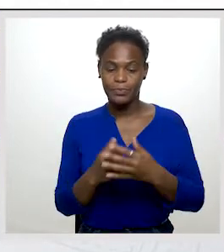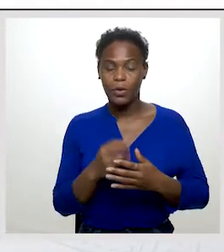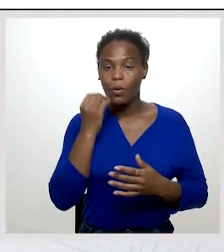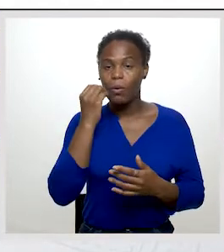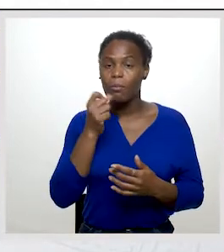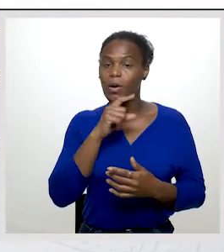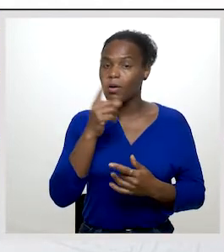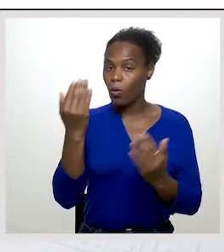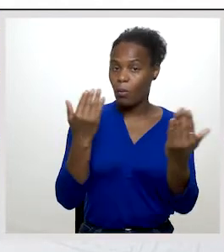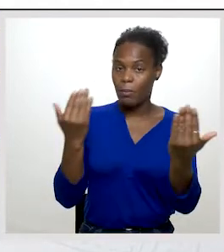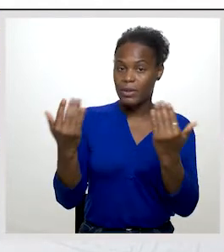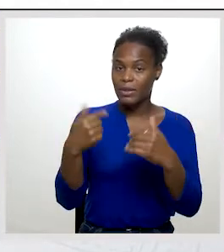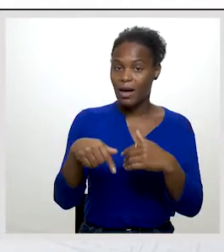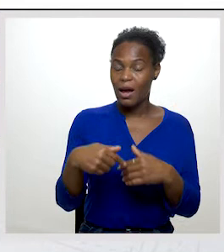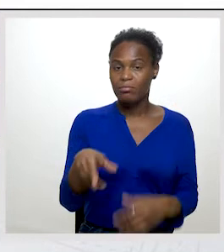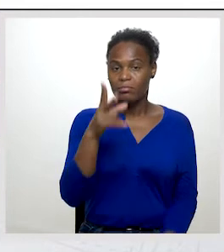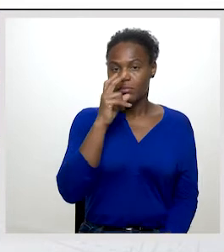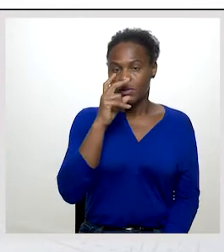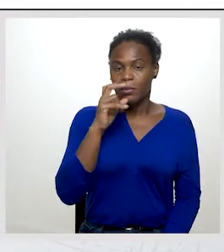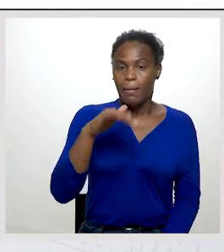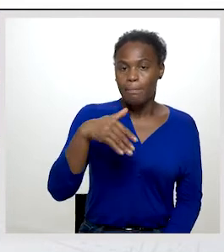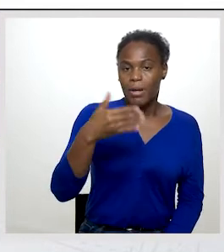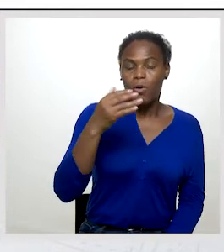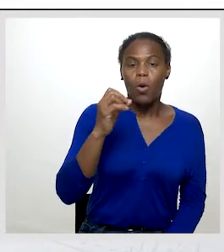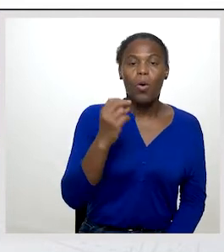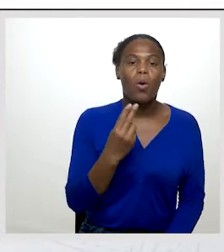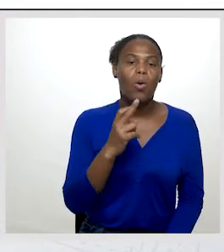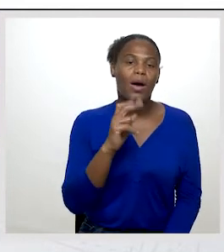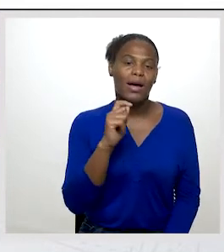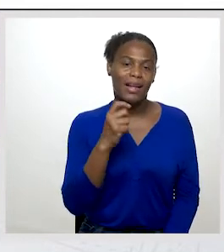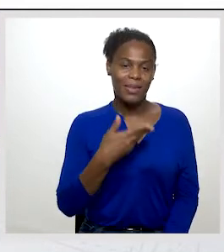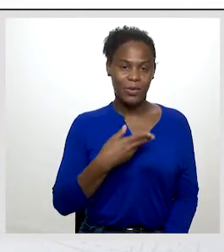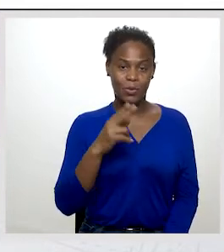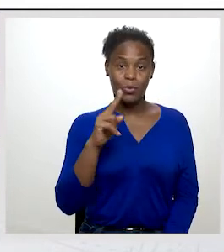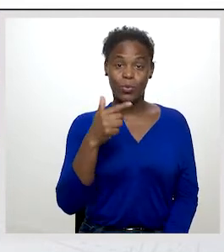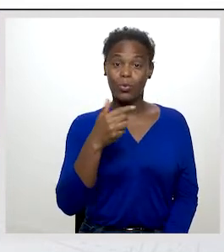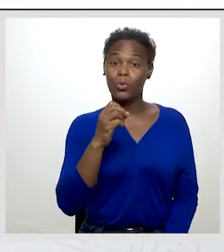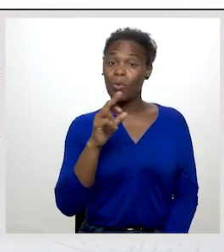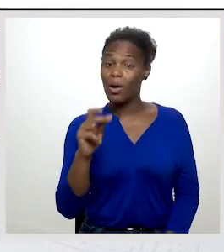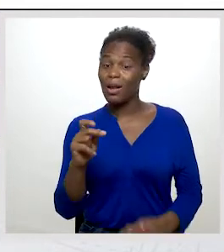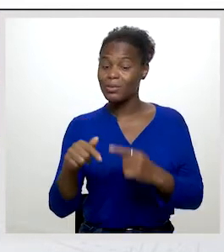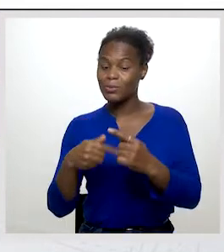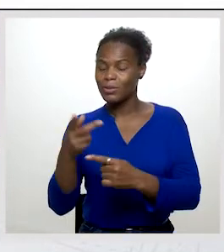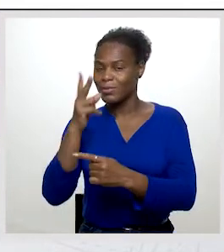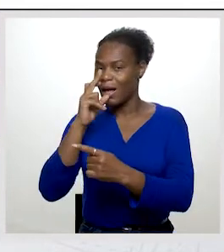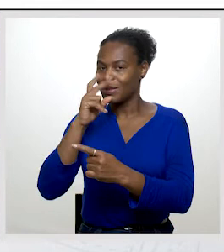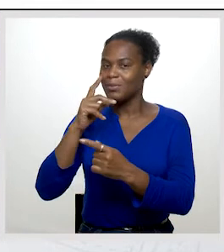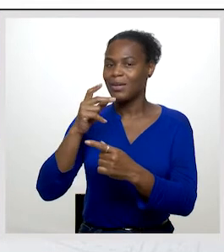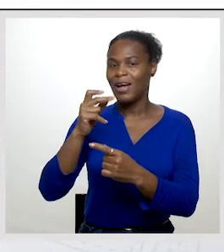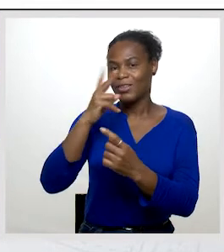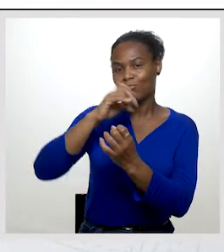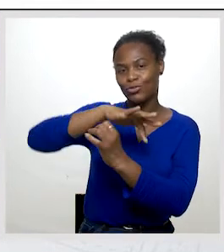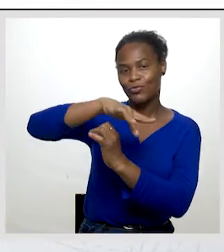podemos fazer essa comparação? Temos a atmosfera primitiva ou redutora e a atmosfera atual.